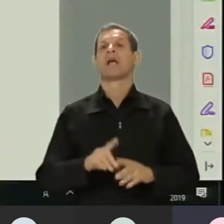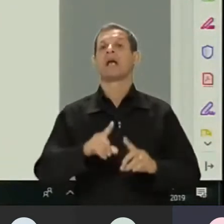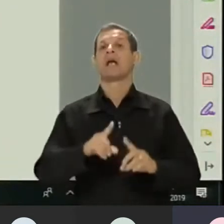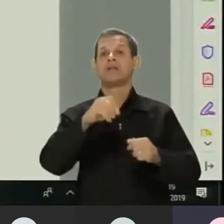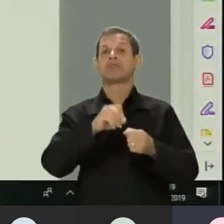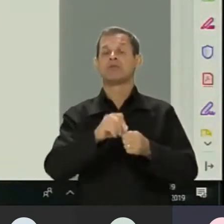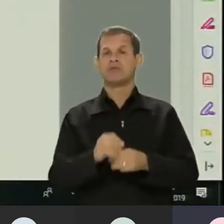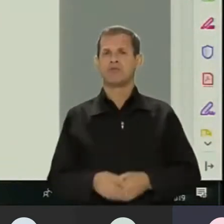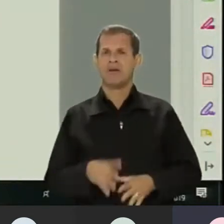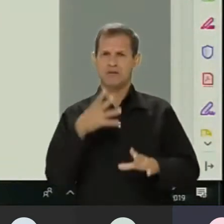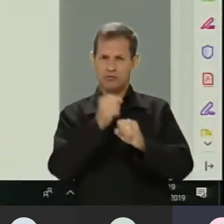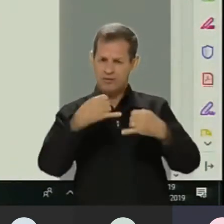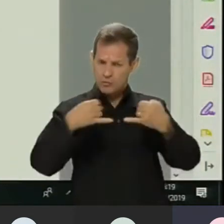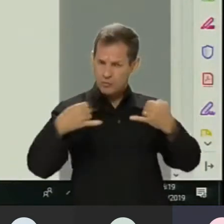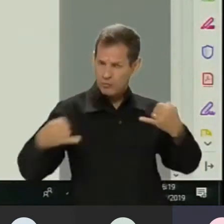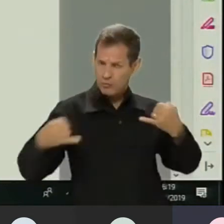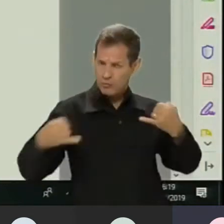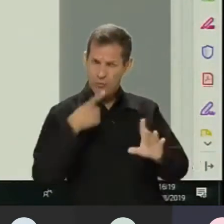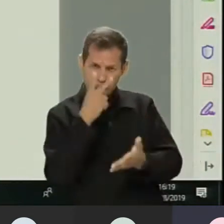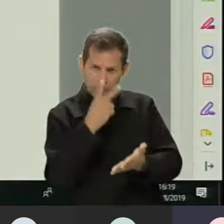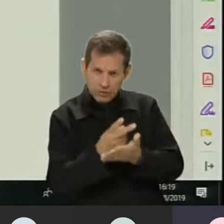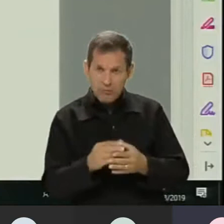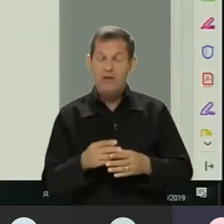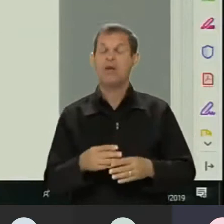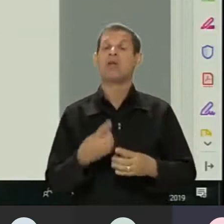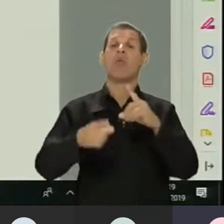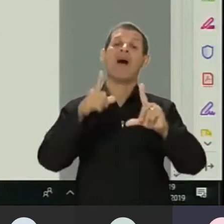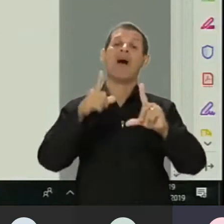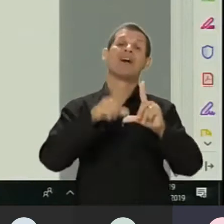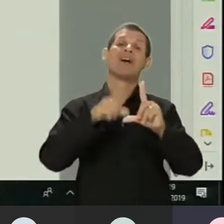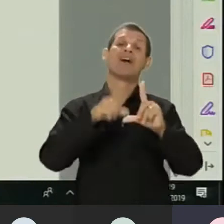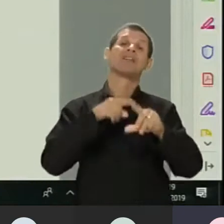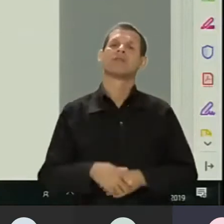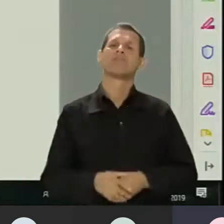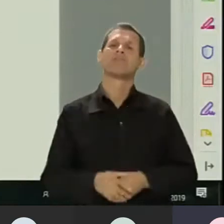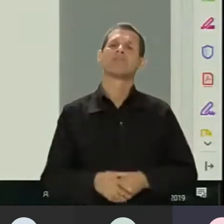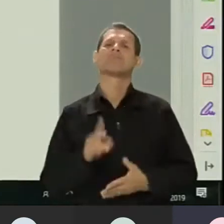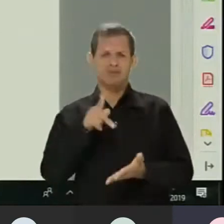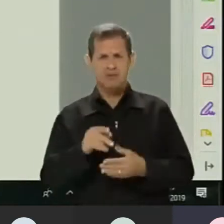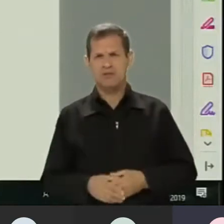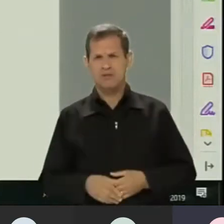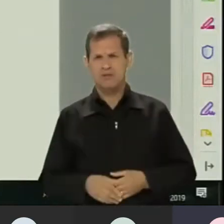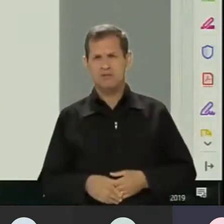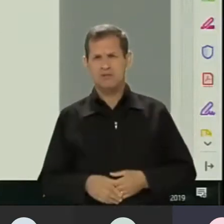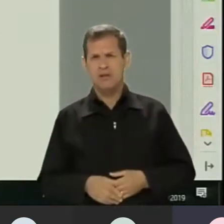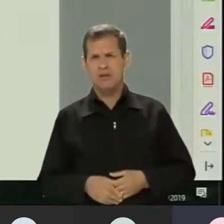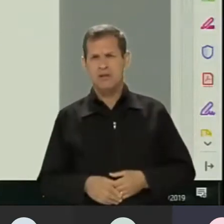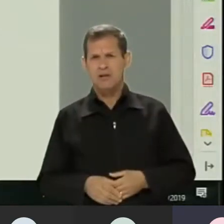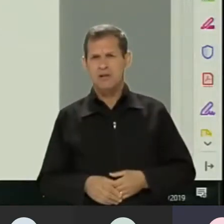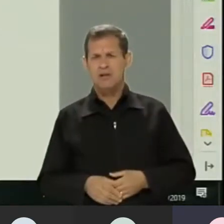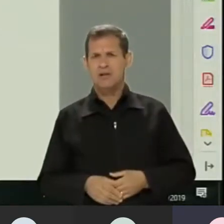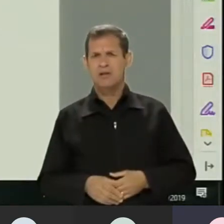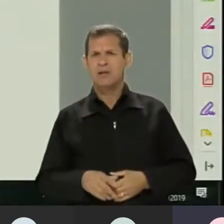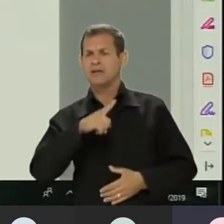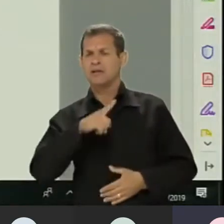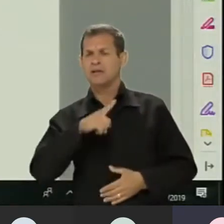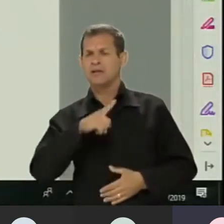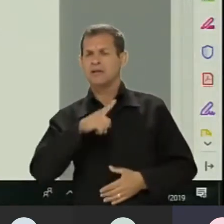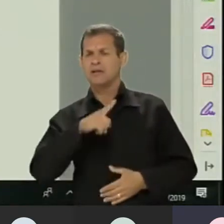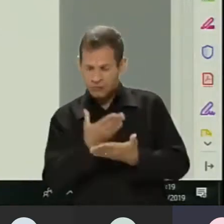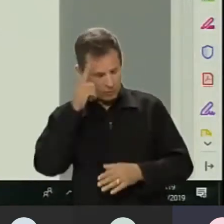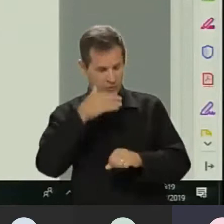E aí depois ele vai fazer uma média dessas linhas para chegar em quais letras você tem que realmente trabalhar para trazer o conforto